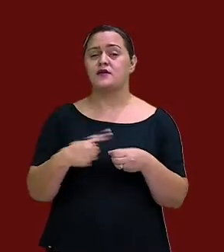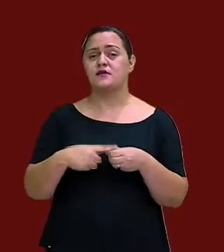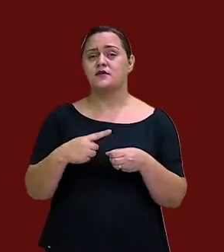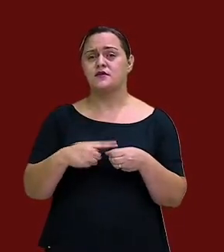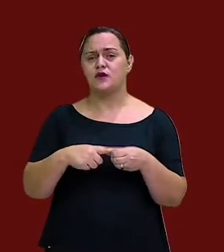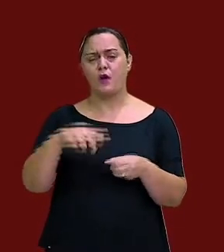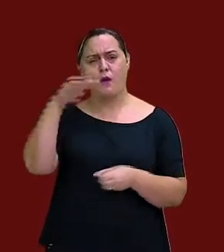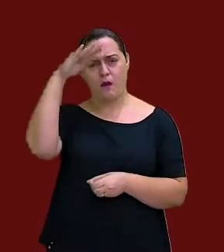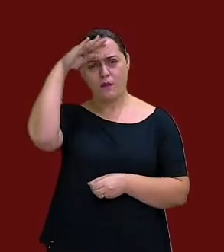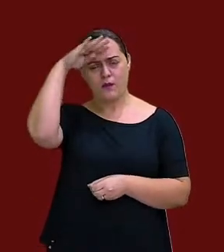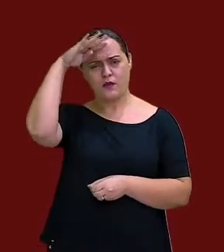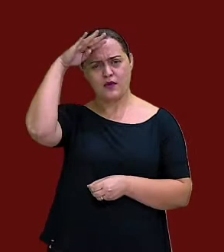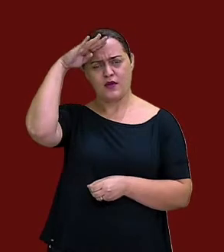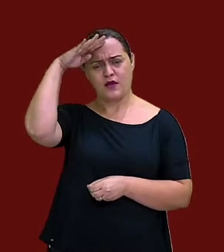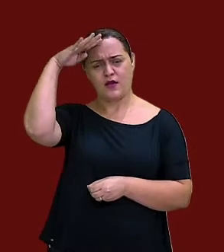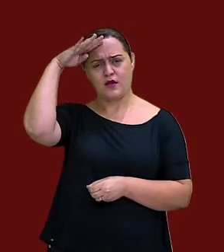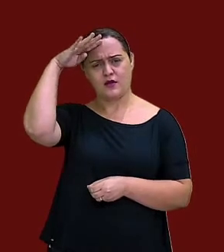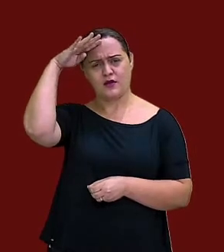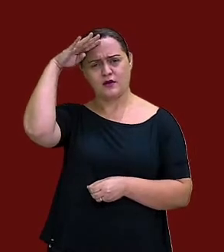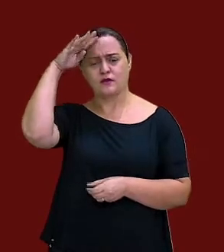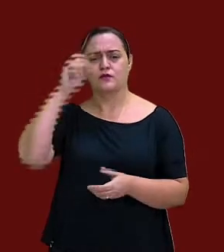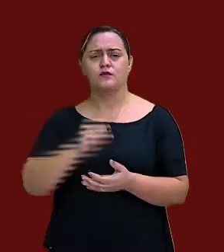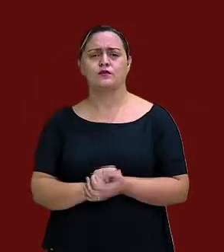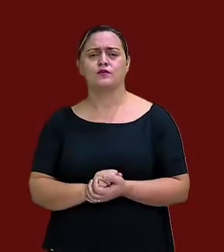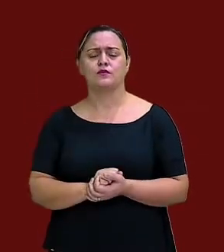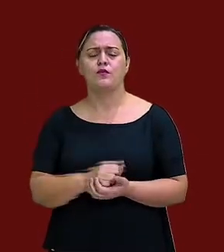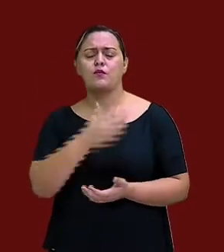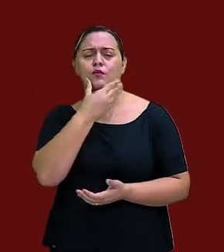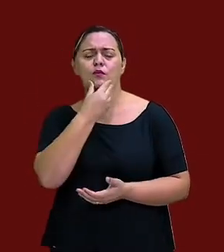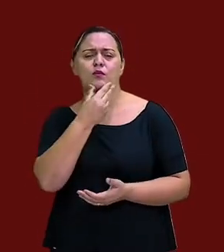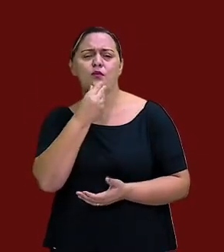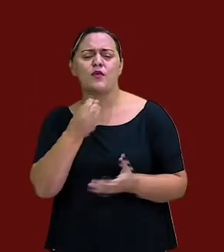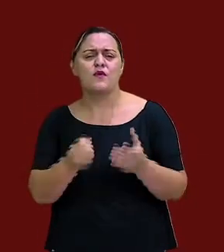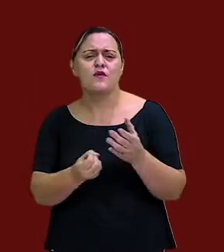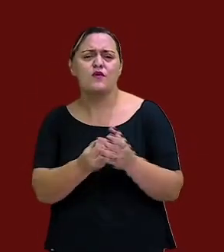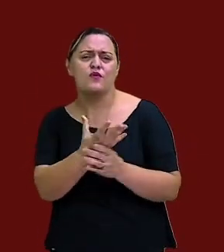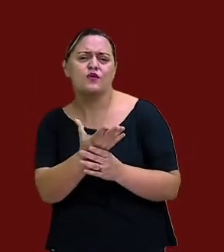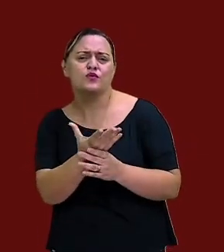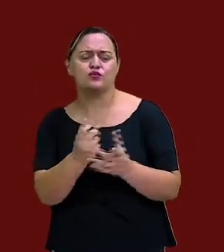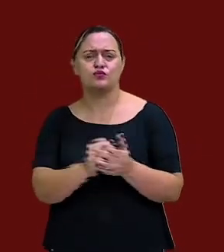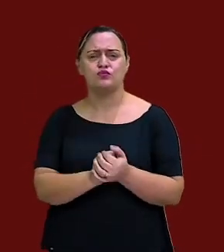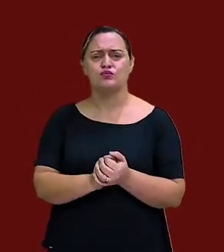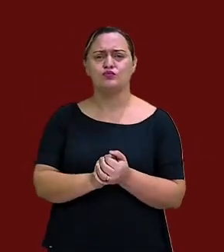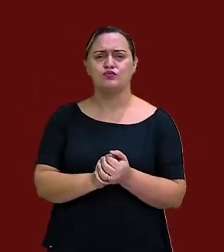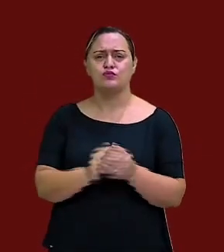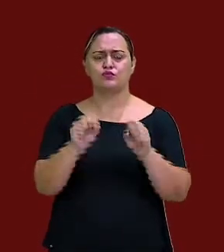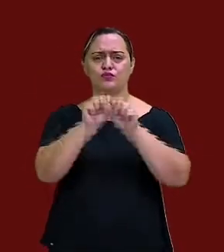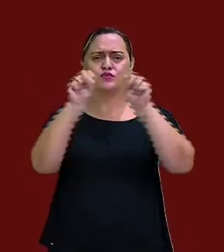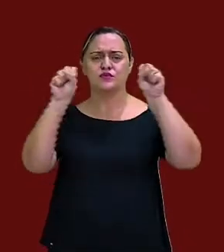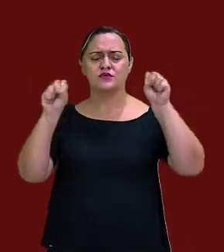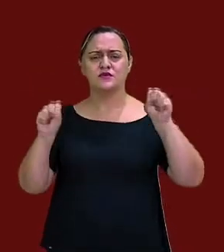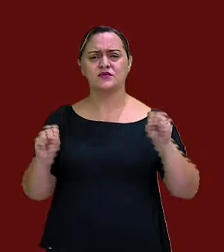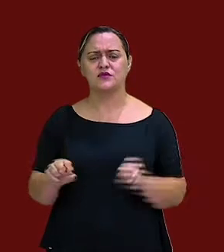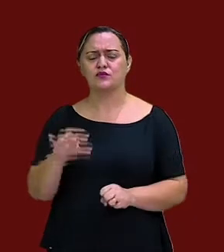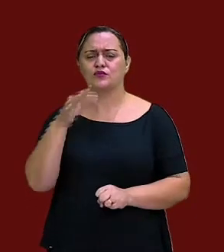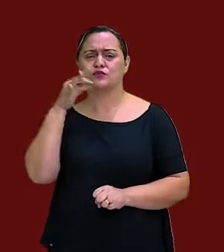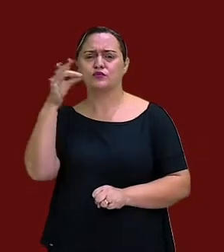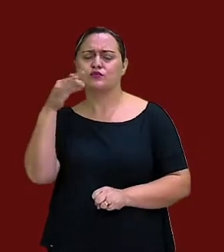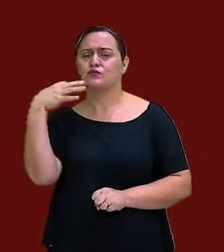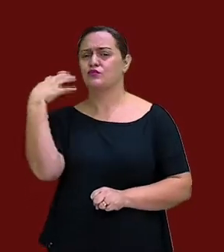Fleming inventou o sistema de sonorização de filmes, que ficou apelidado como América